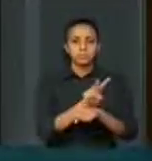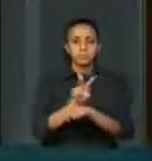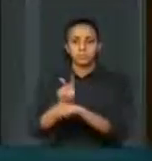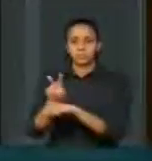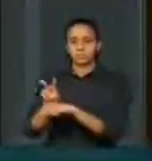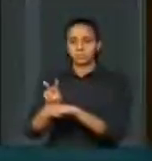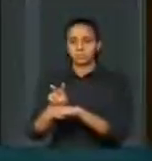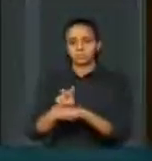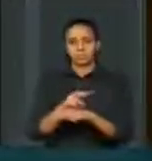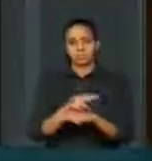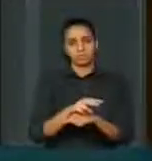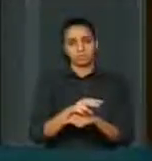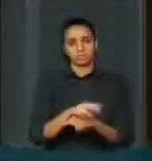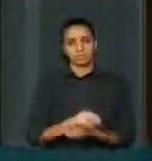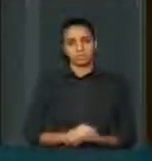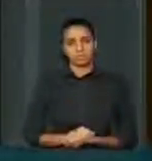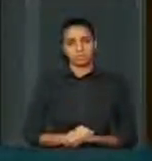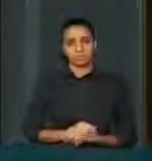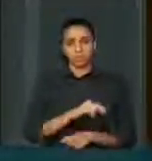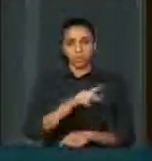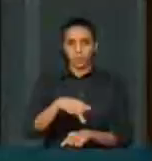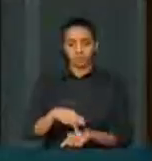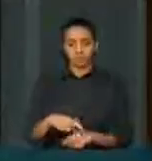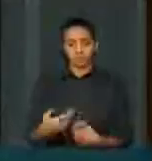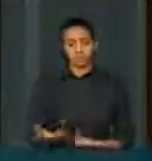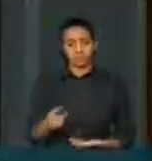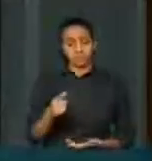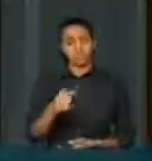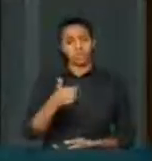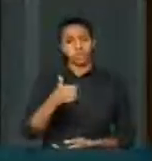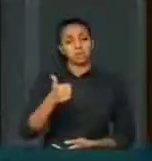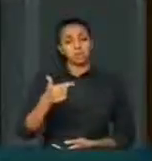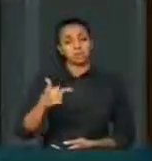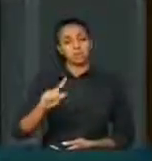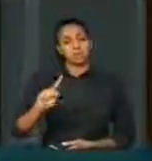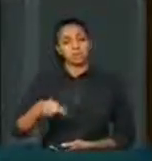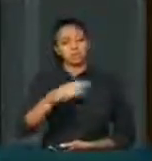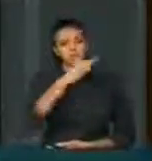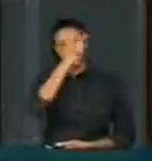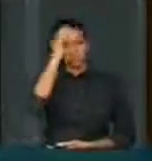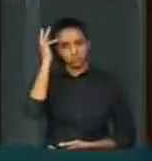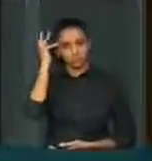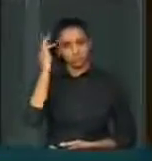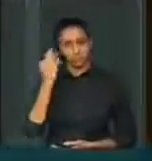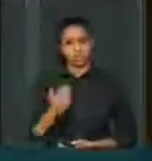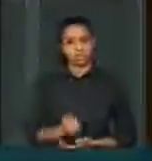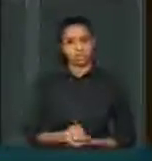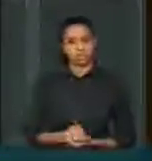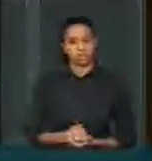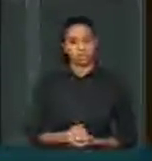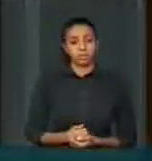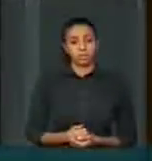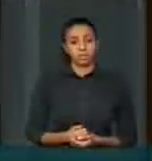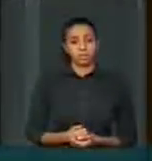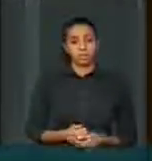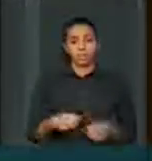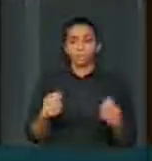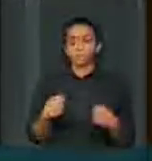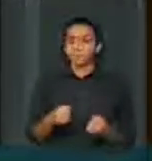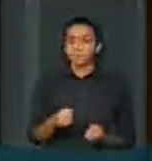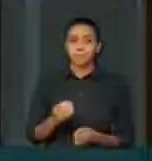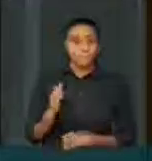solicitamos que nesses 12 mil funcionários públicos que estão previstos a contratação da peça orçamentária, que seja dada